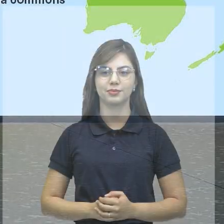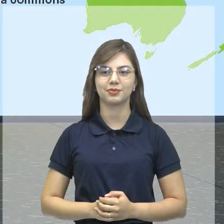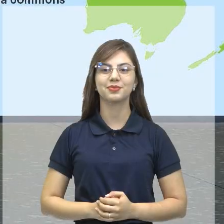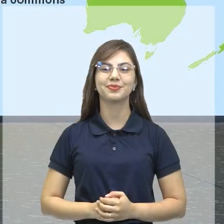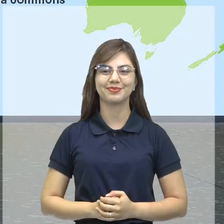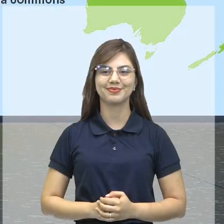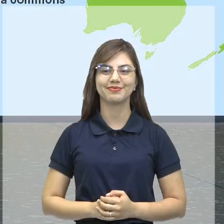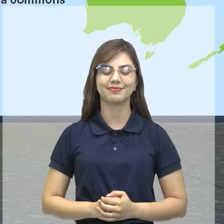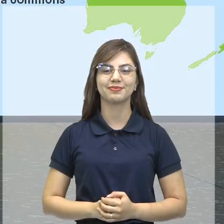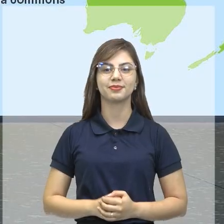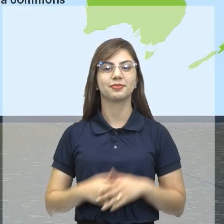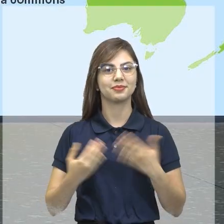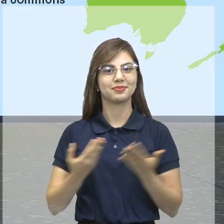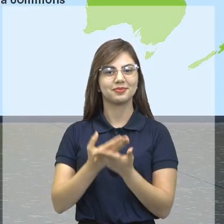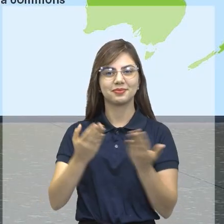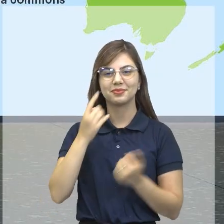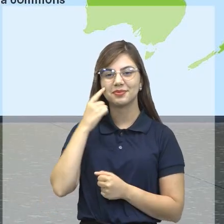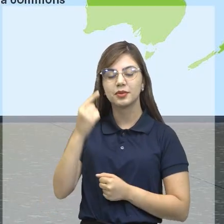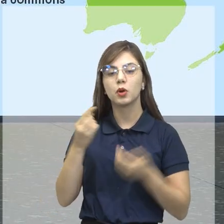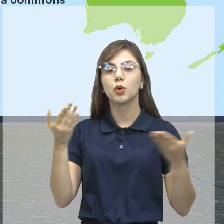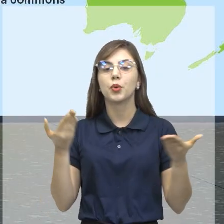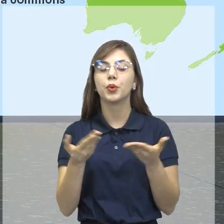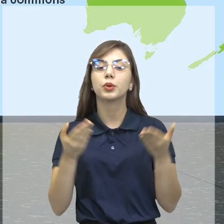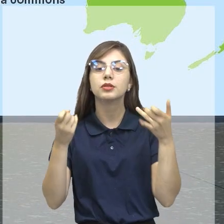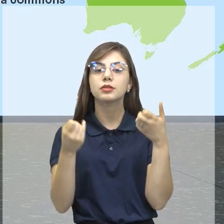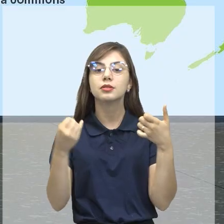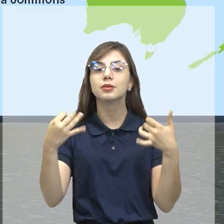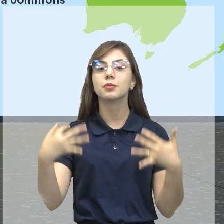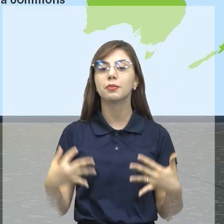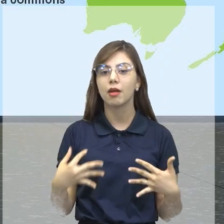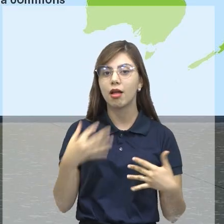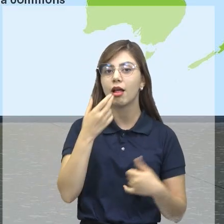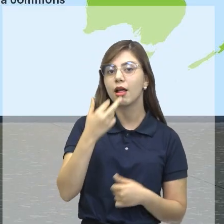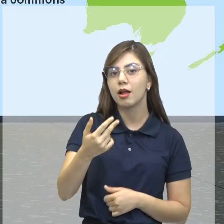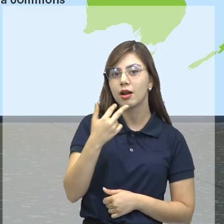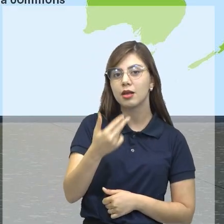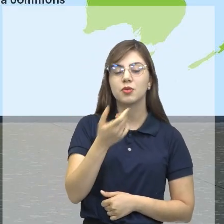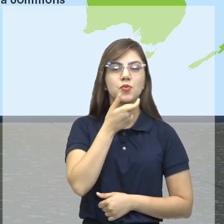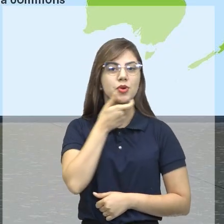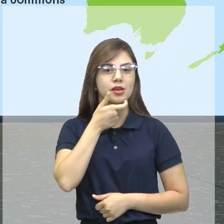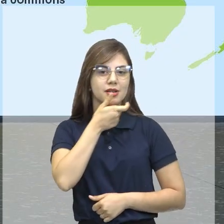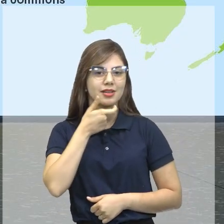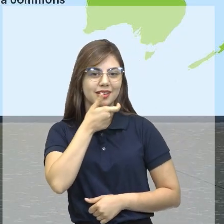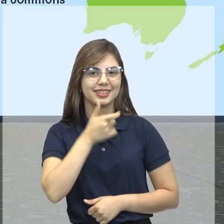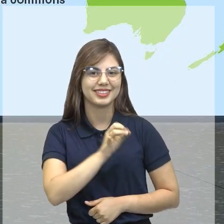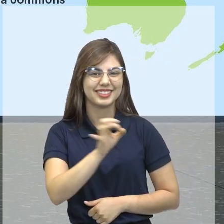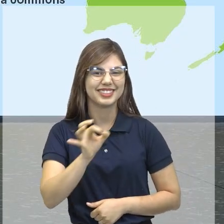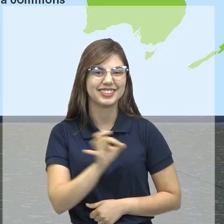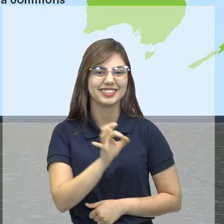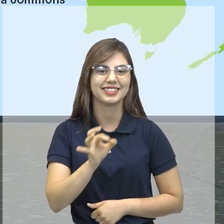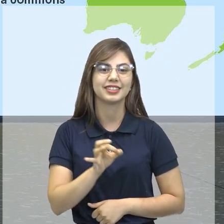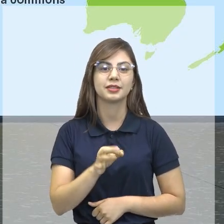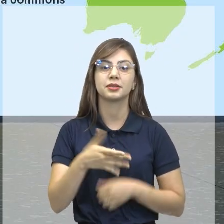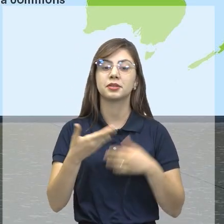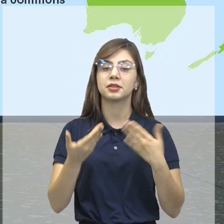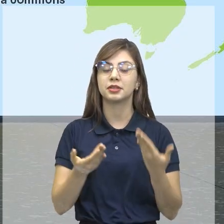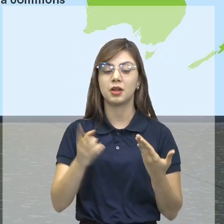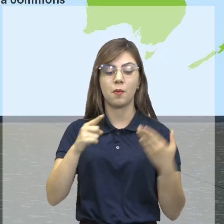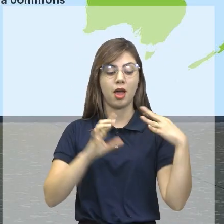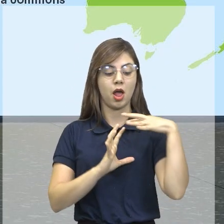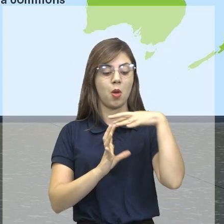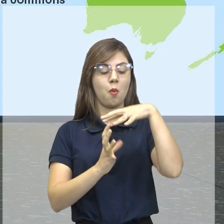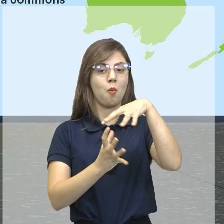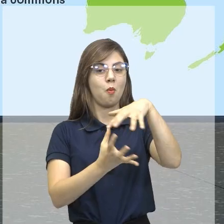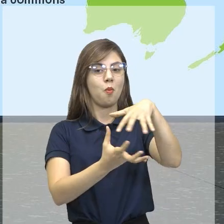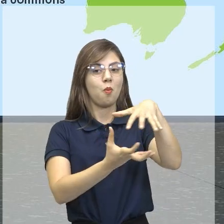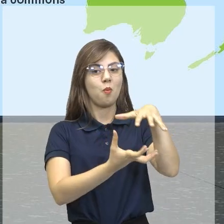Bom, vocês já viram que nós vamos falar um pouquinho sobre a língua inglesa em outros âmbitos, né? Âmbito